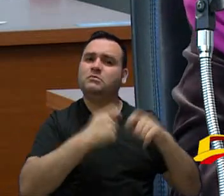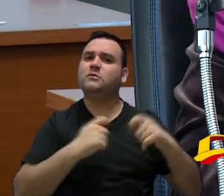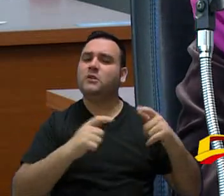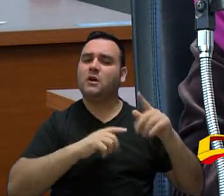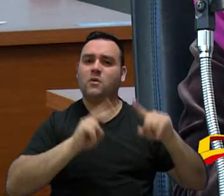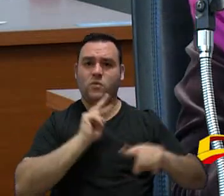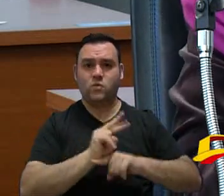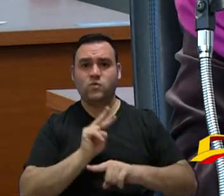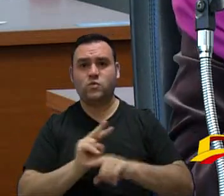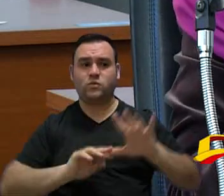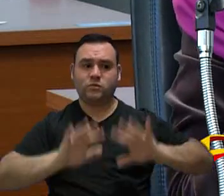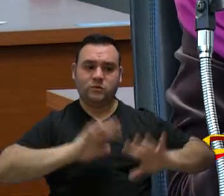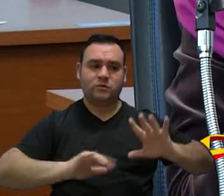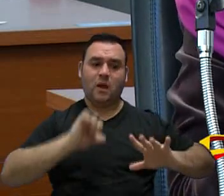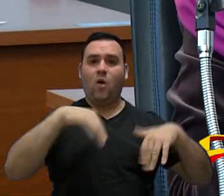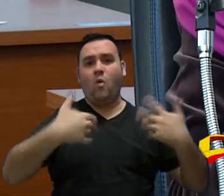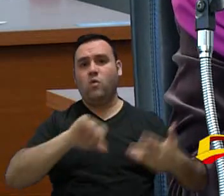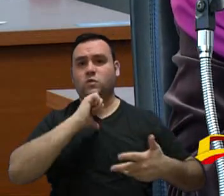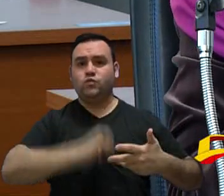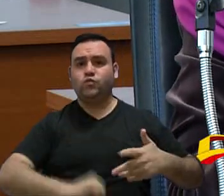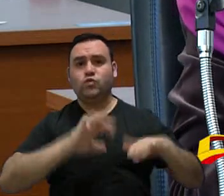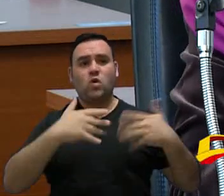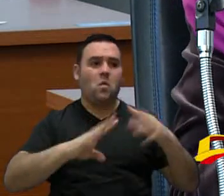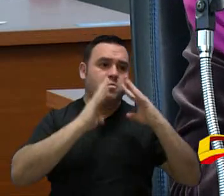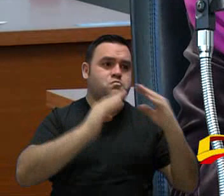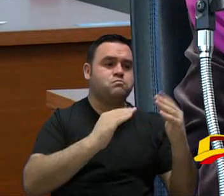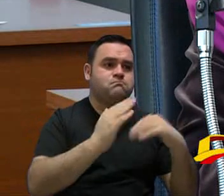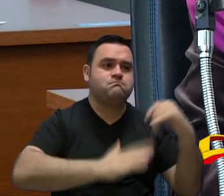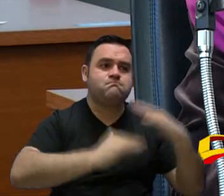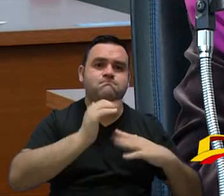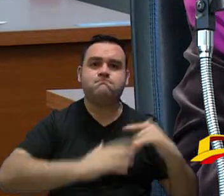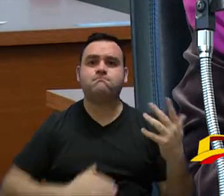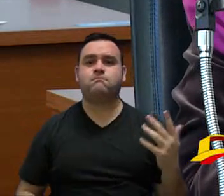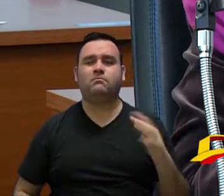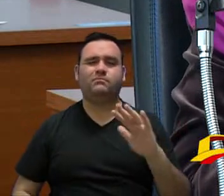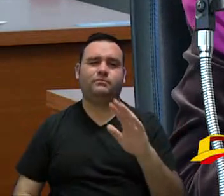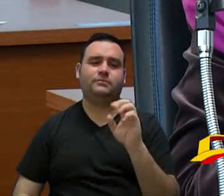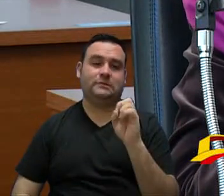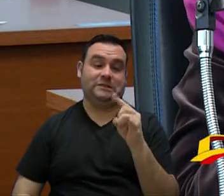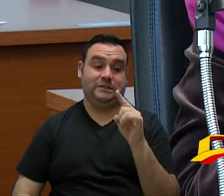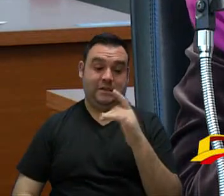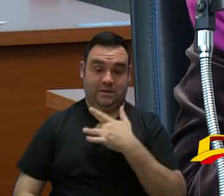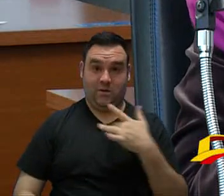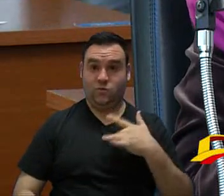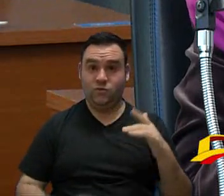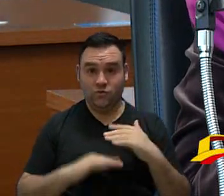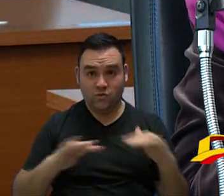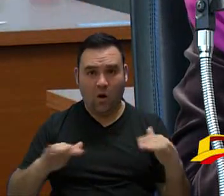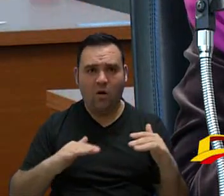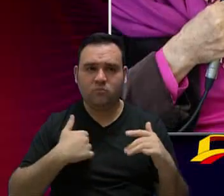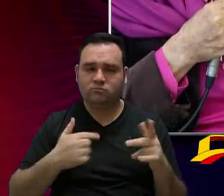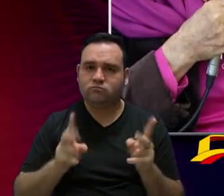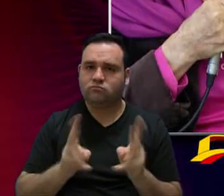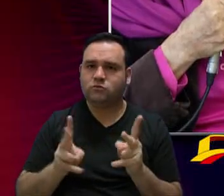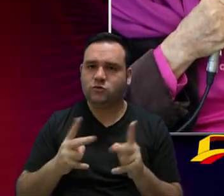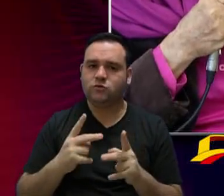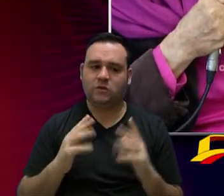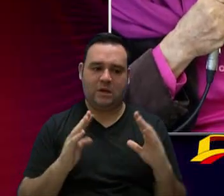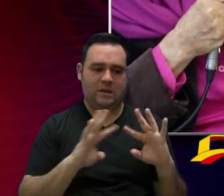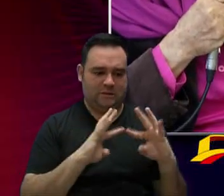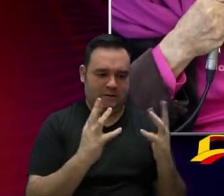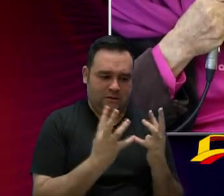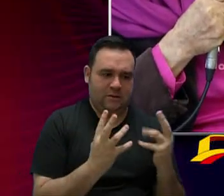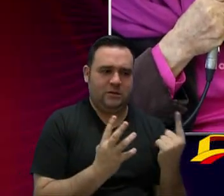para uma cirurgia para um atendimento mais especializado operador se dependesse só da saúde eu ainda continuaria no